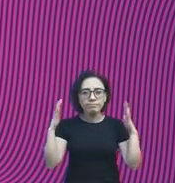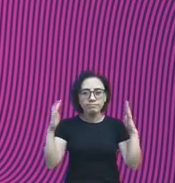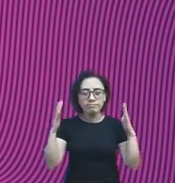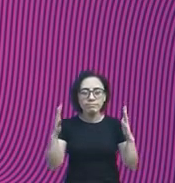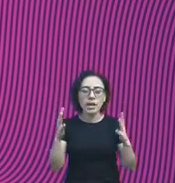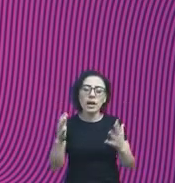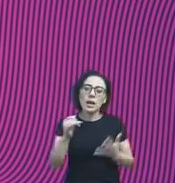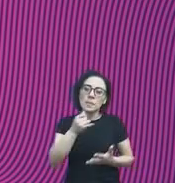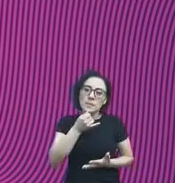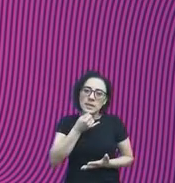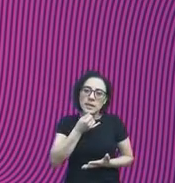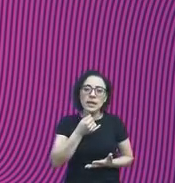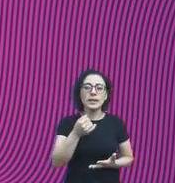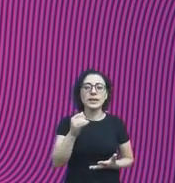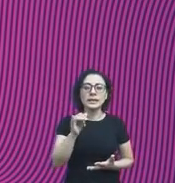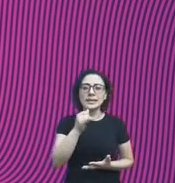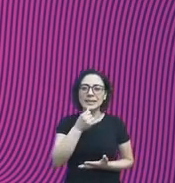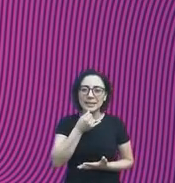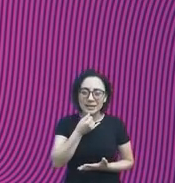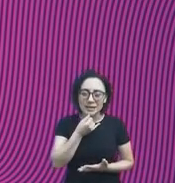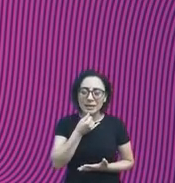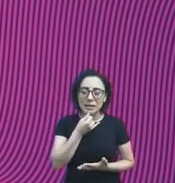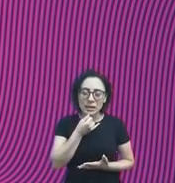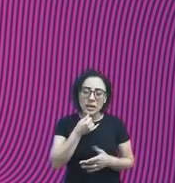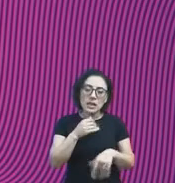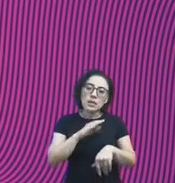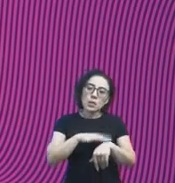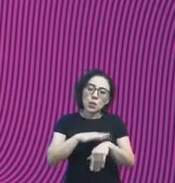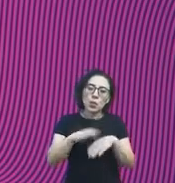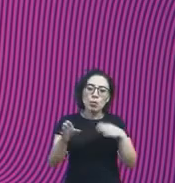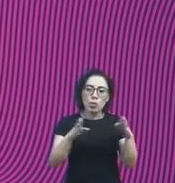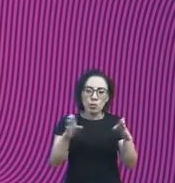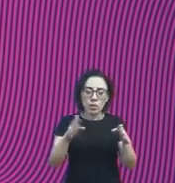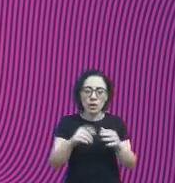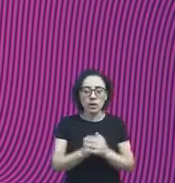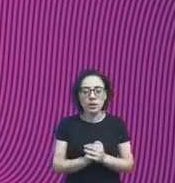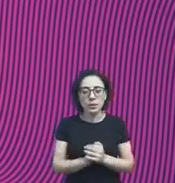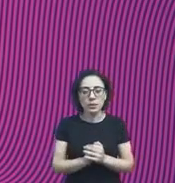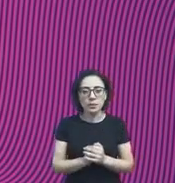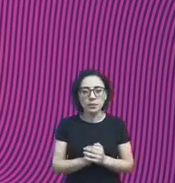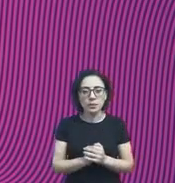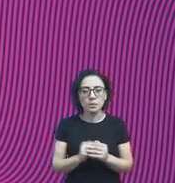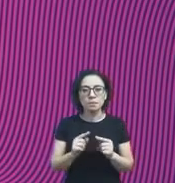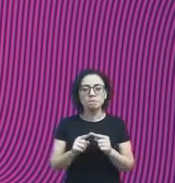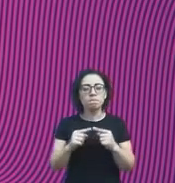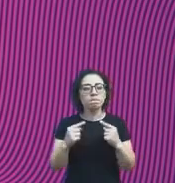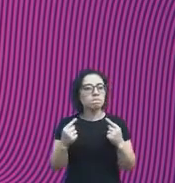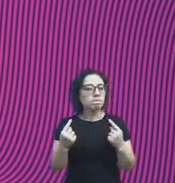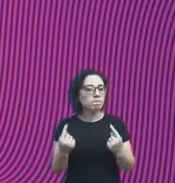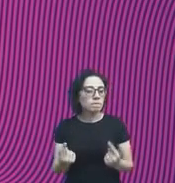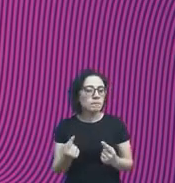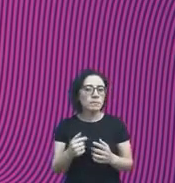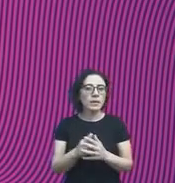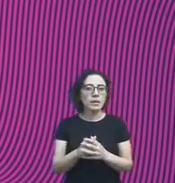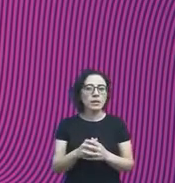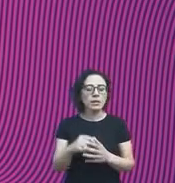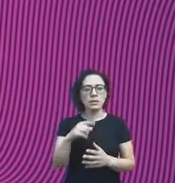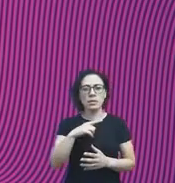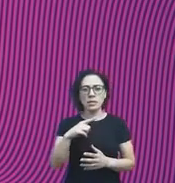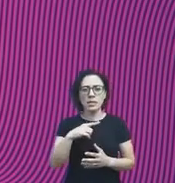o fato de o sistema hospitalar ter demonstrado enorme competência,